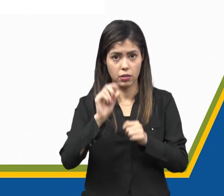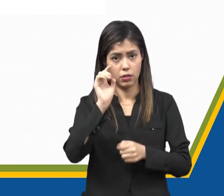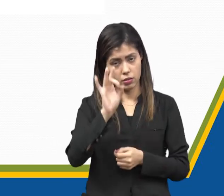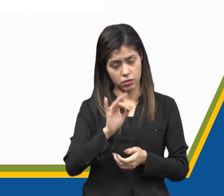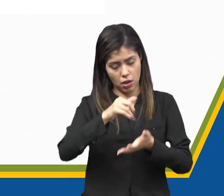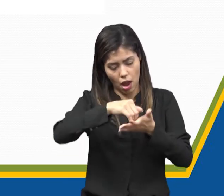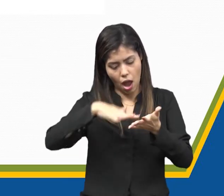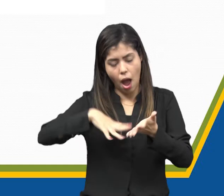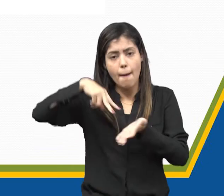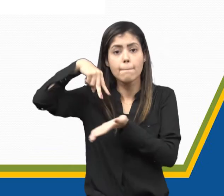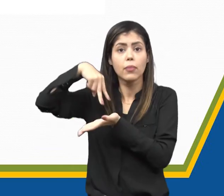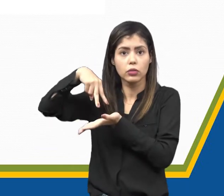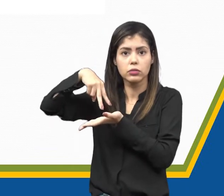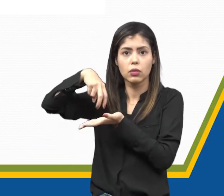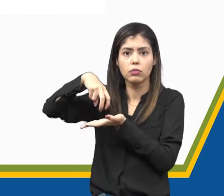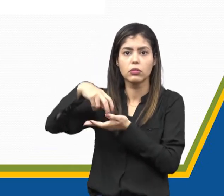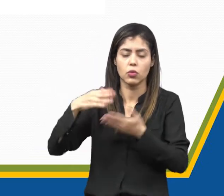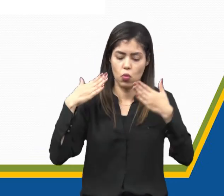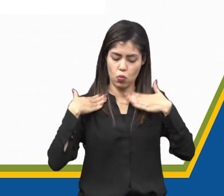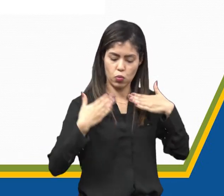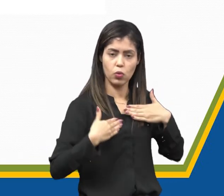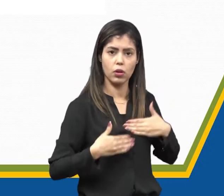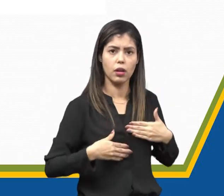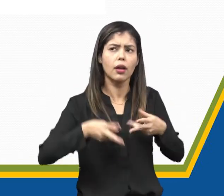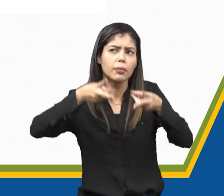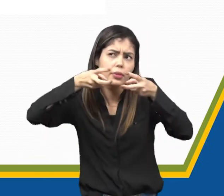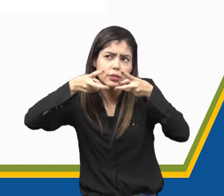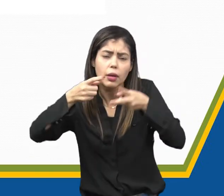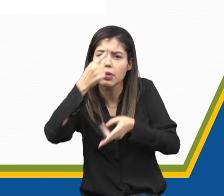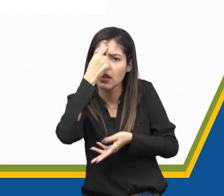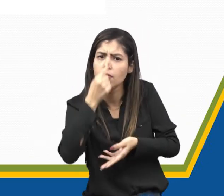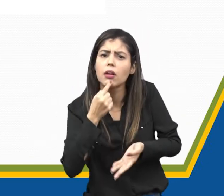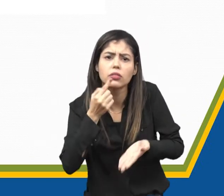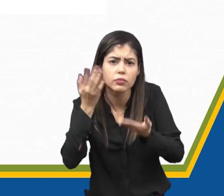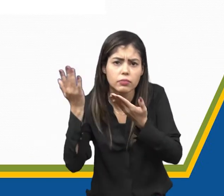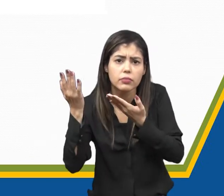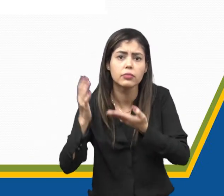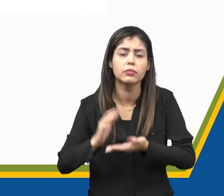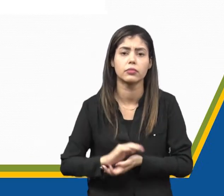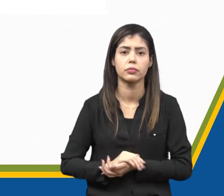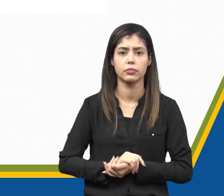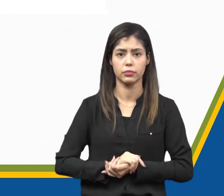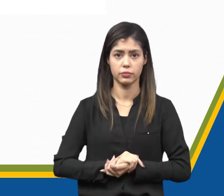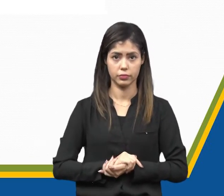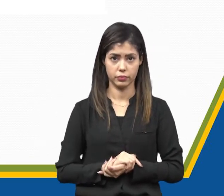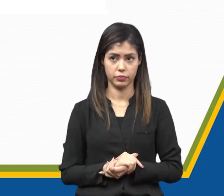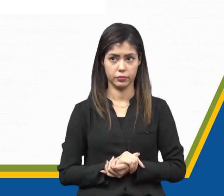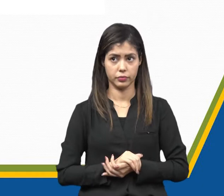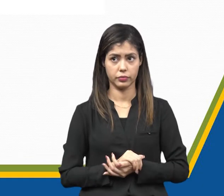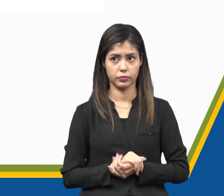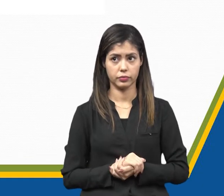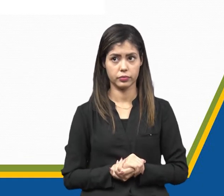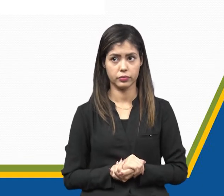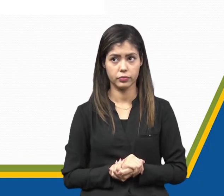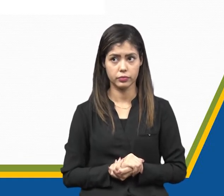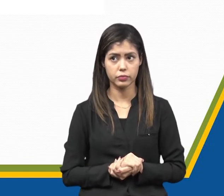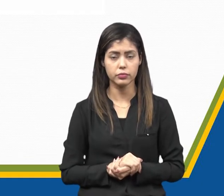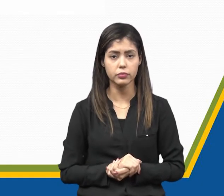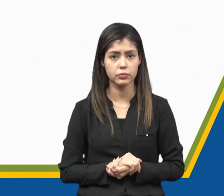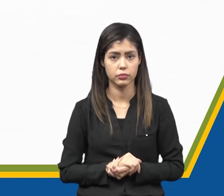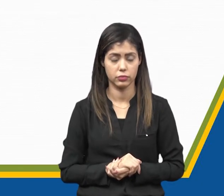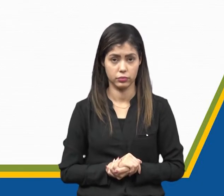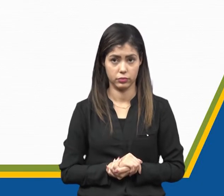que estar posicionado o nosso corpo. Vocês conseguem perceber? Conseguem visualizar bem na imagem? Então vamos lá, vamos